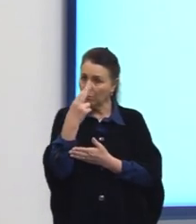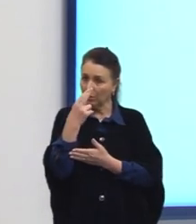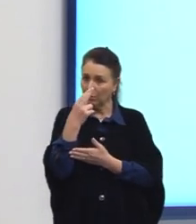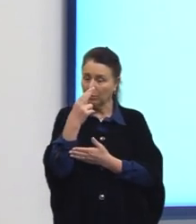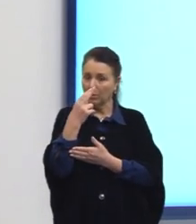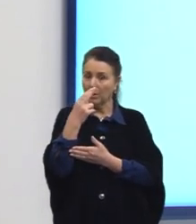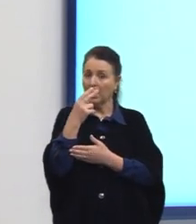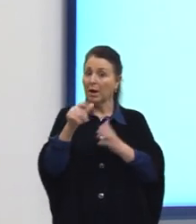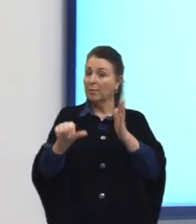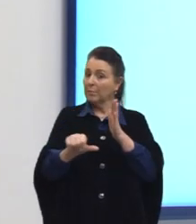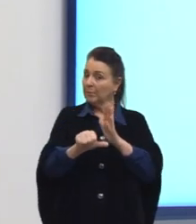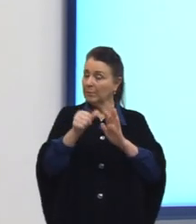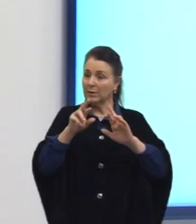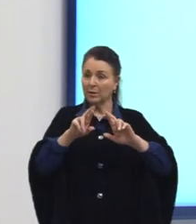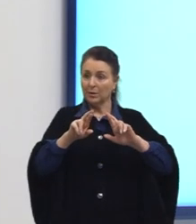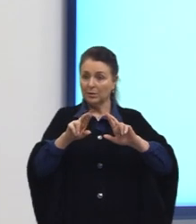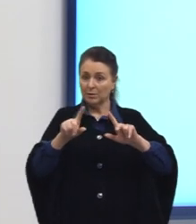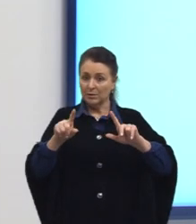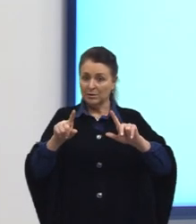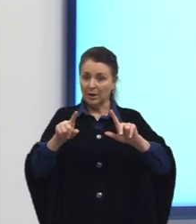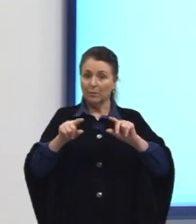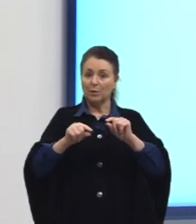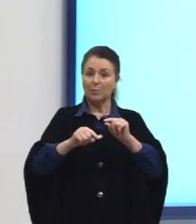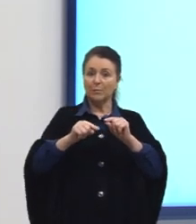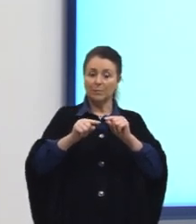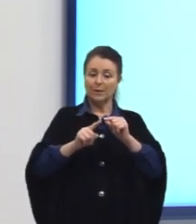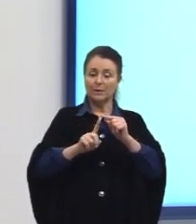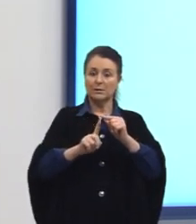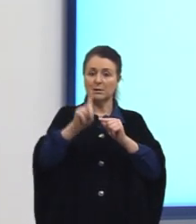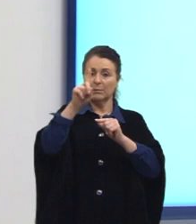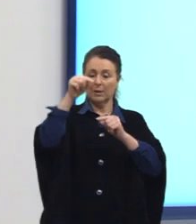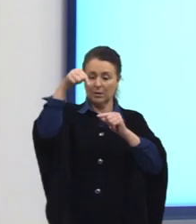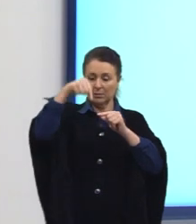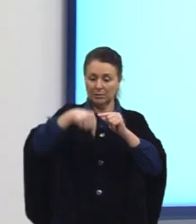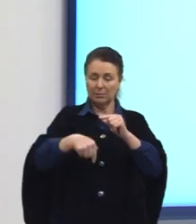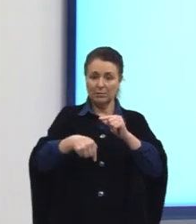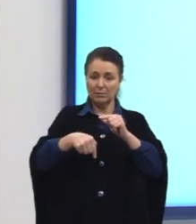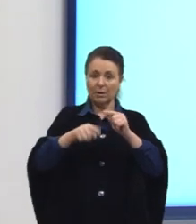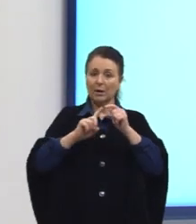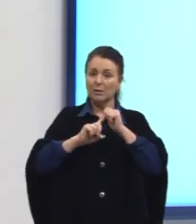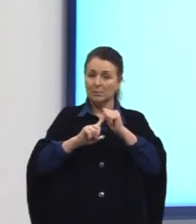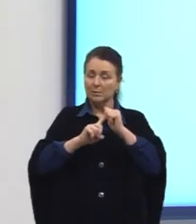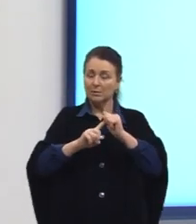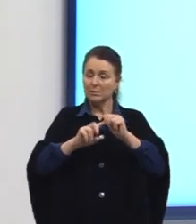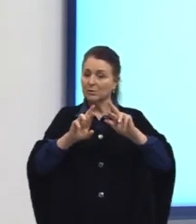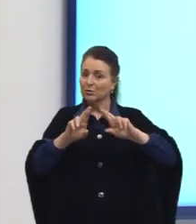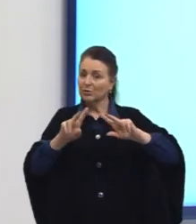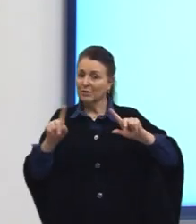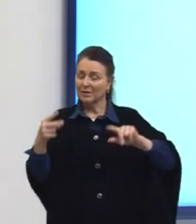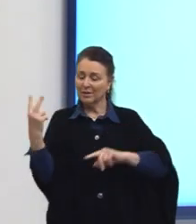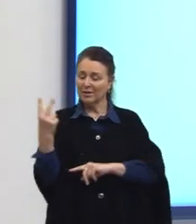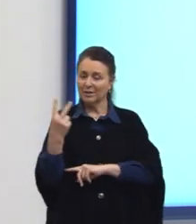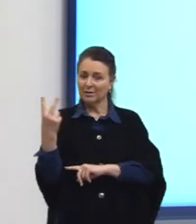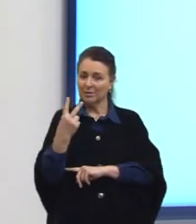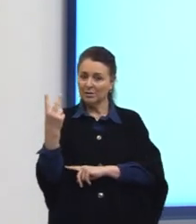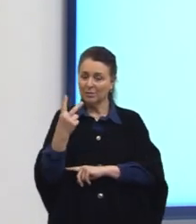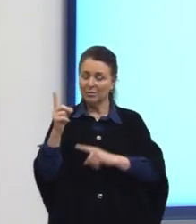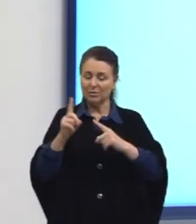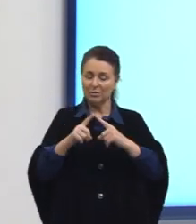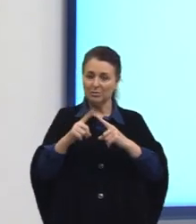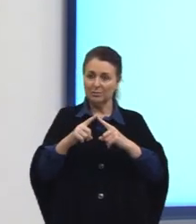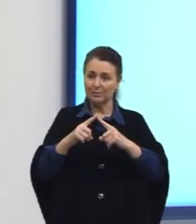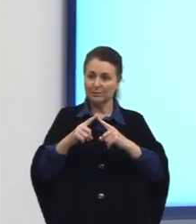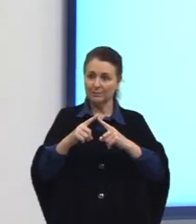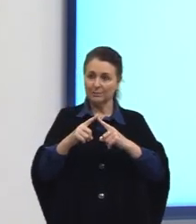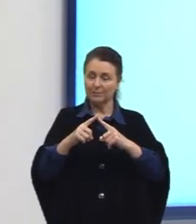que vai ser diferente aqui eu fiz para cima e para baixo tá Então essa é a principal diferença entre esses dois tipos